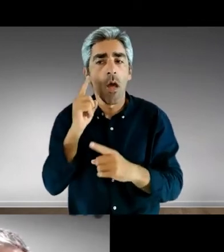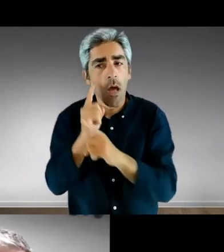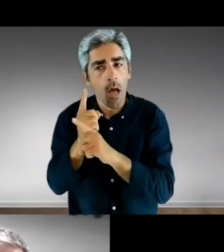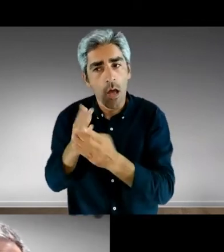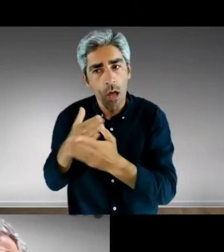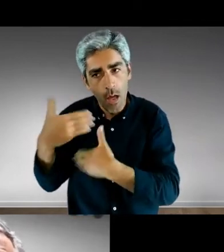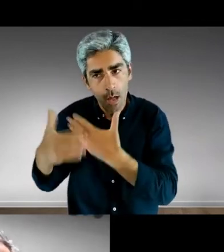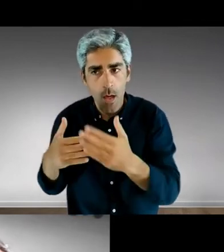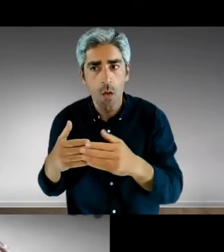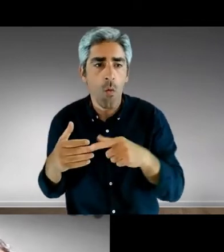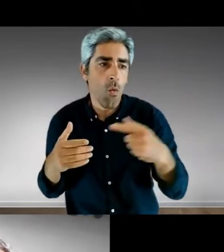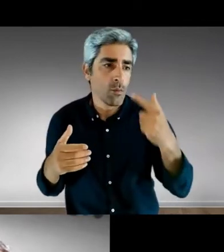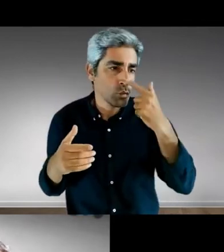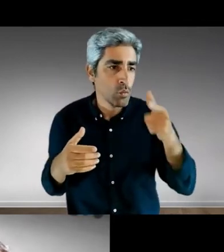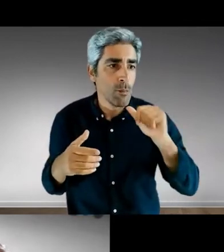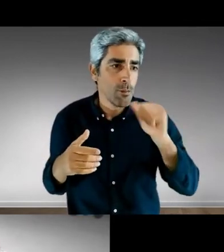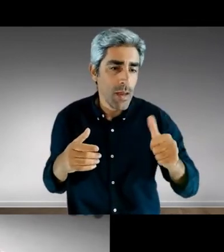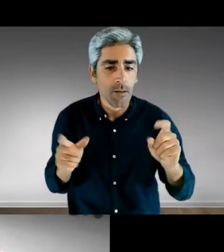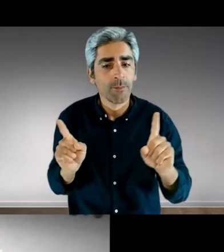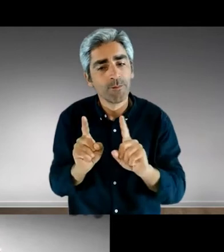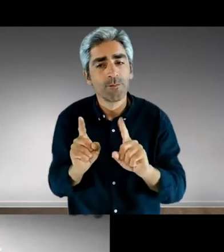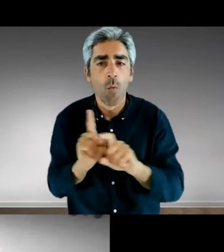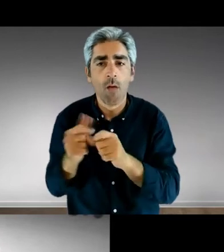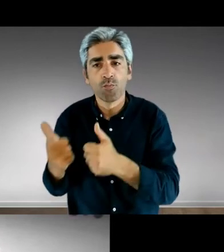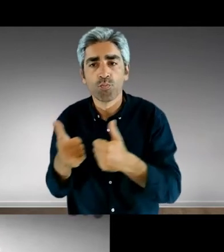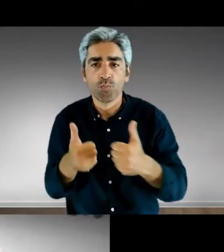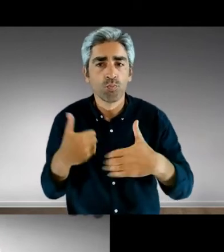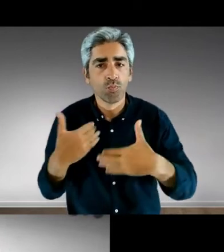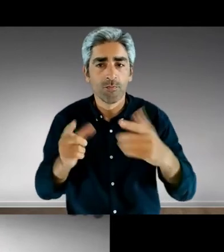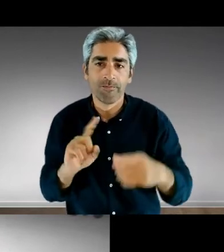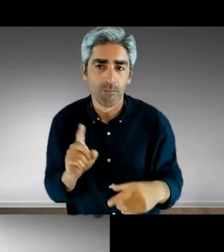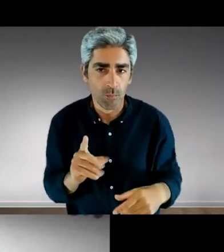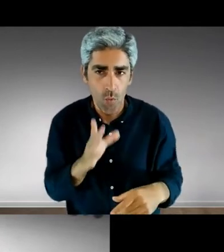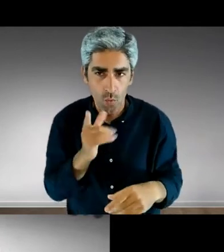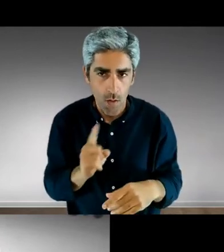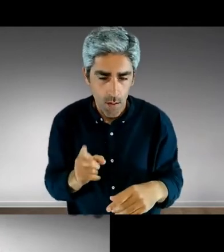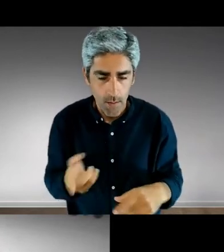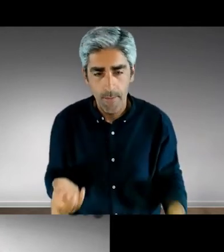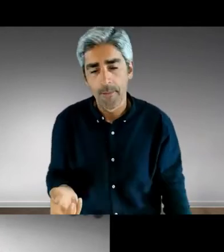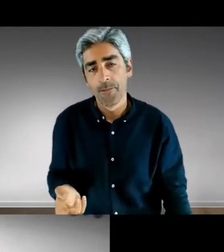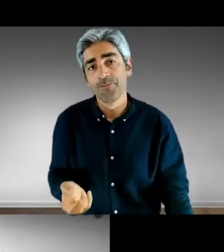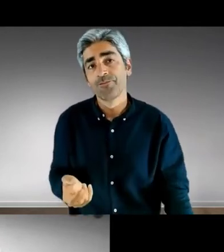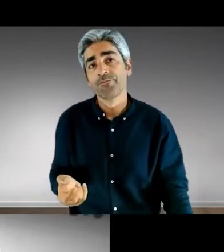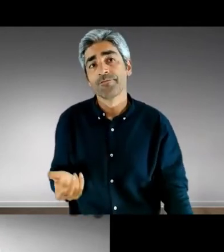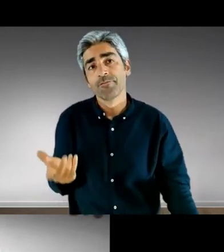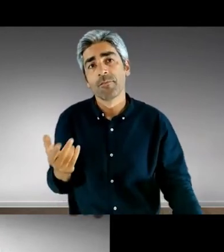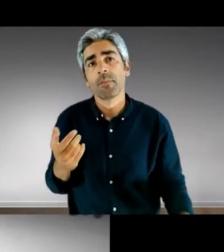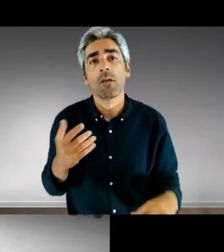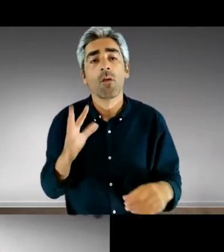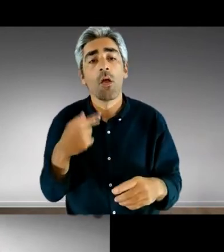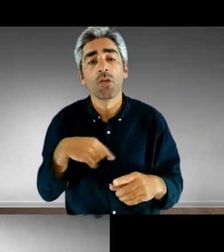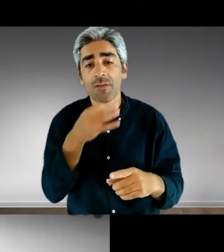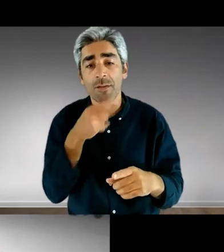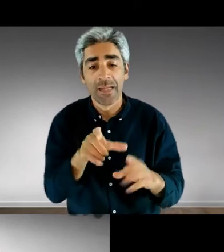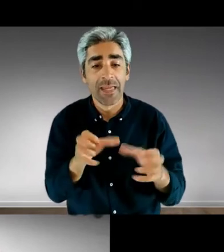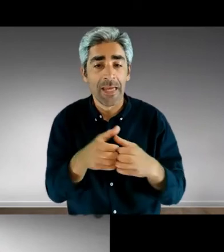com o perdedor. E por isso, rapidamente, penso que quando estamos a falar de equipas de elevado desempenho, há